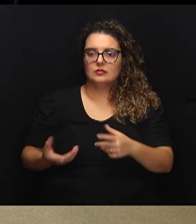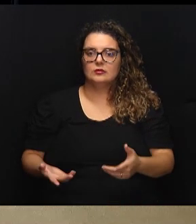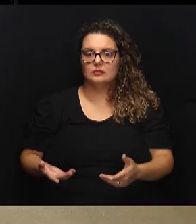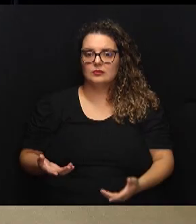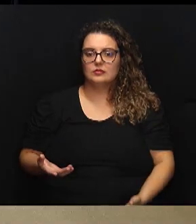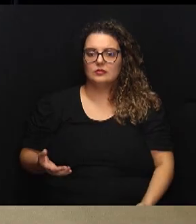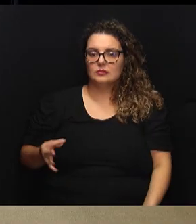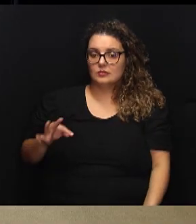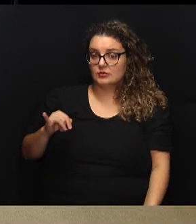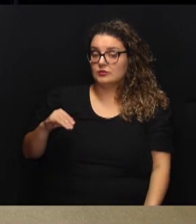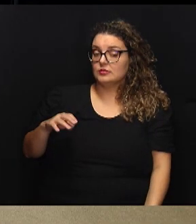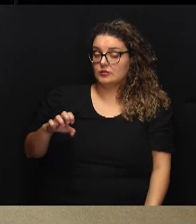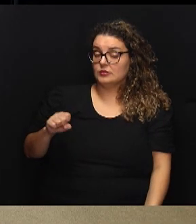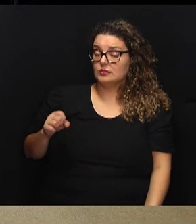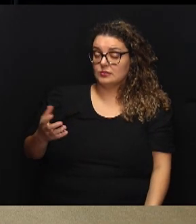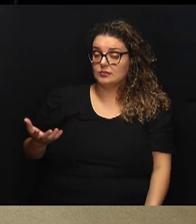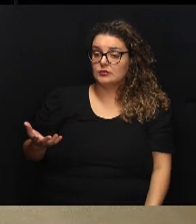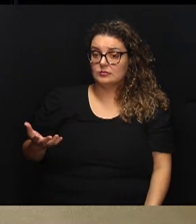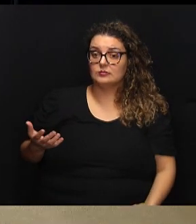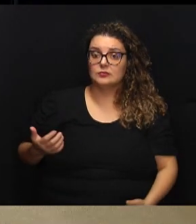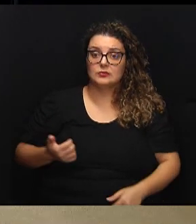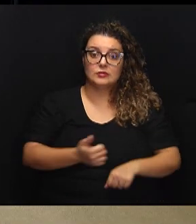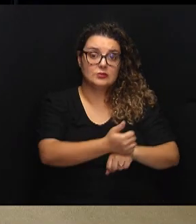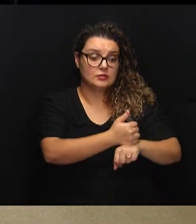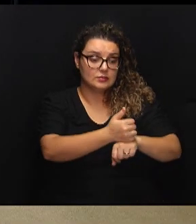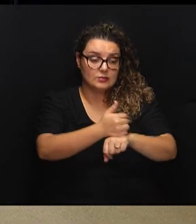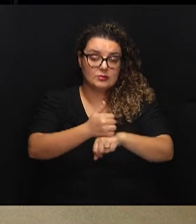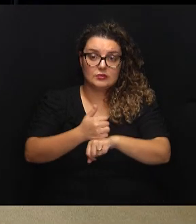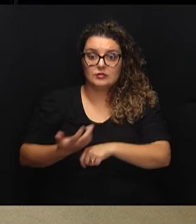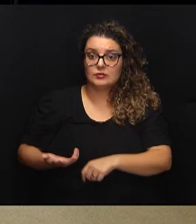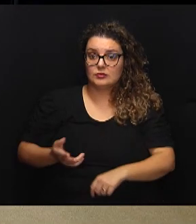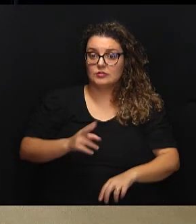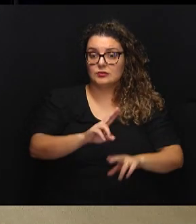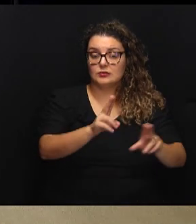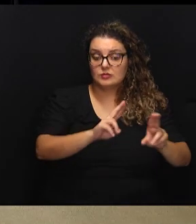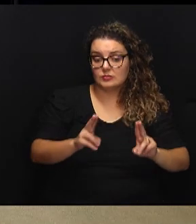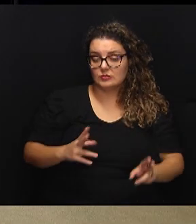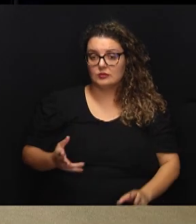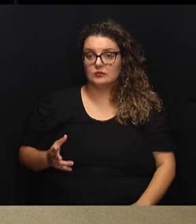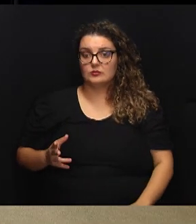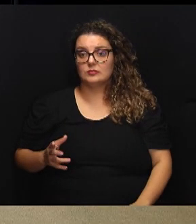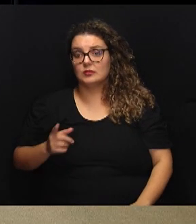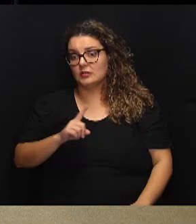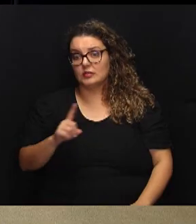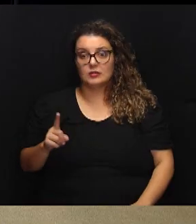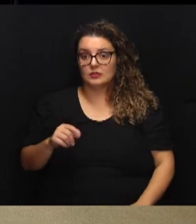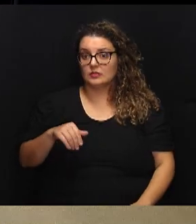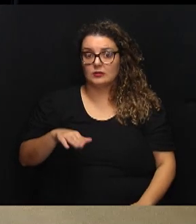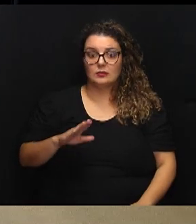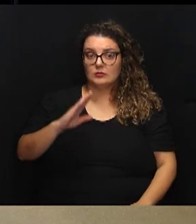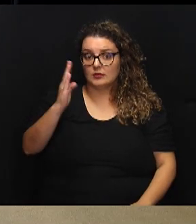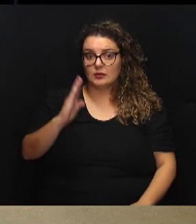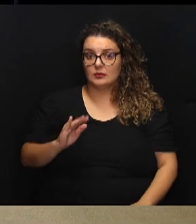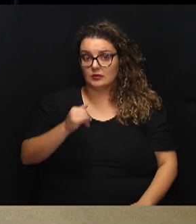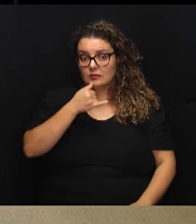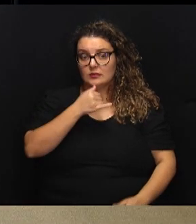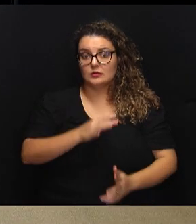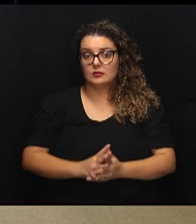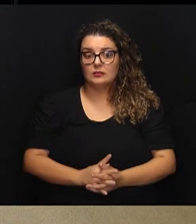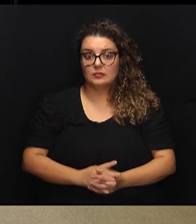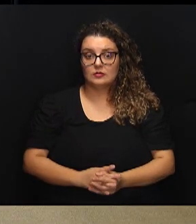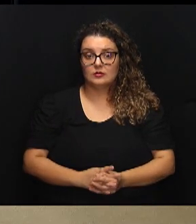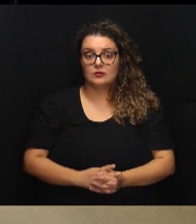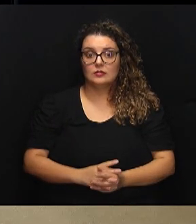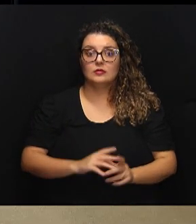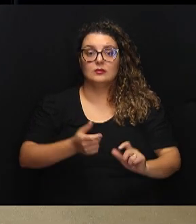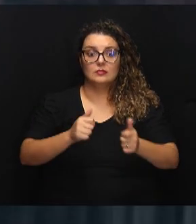de times, de jogadores, de nomes que já não estão mais no Brasil, infelizmente. A avaliação é que